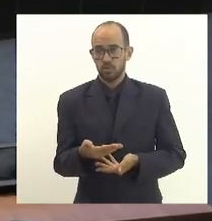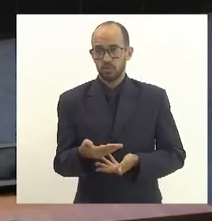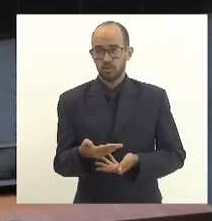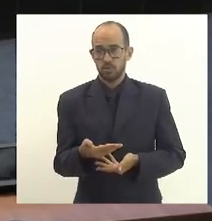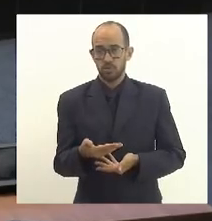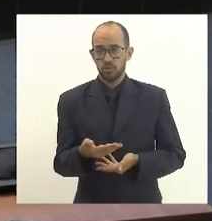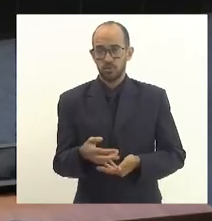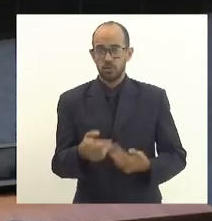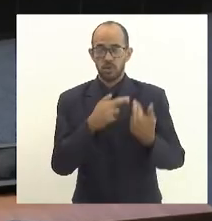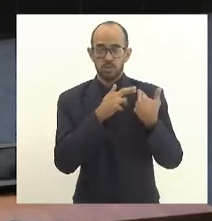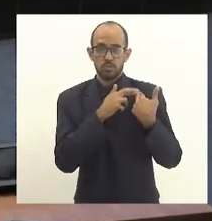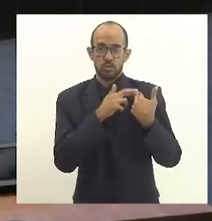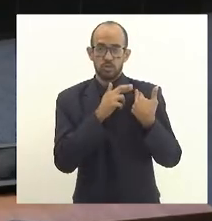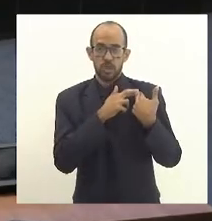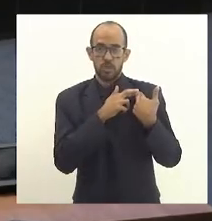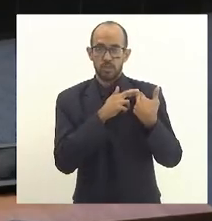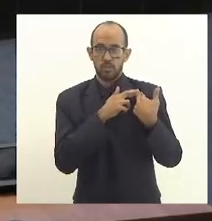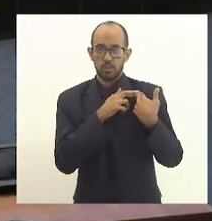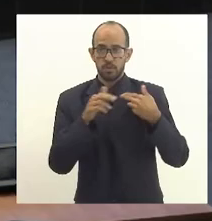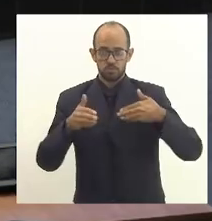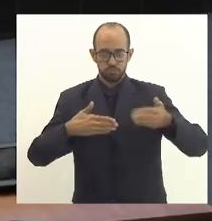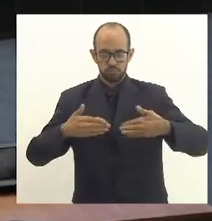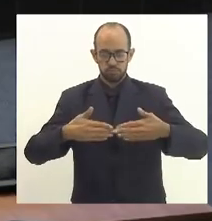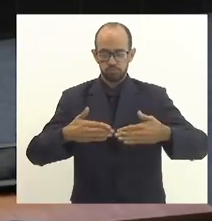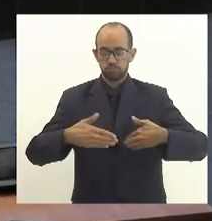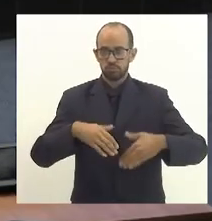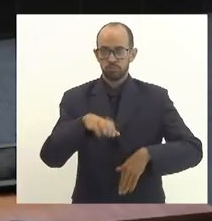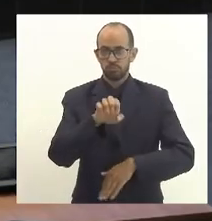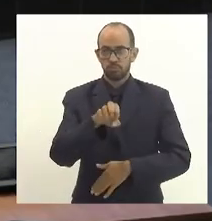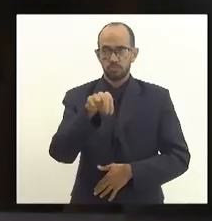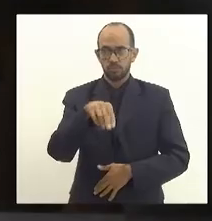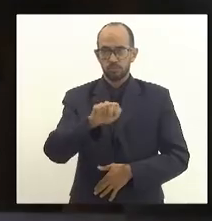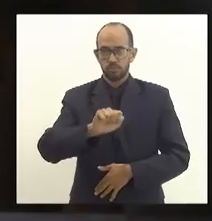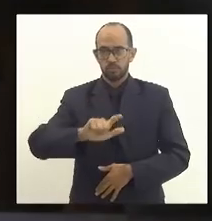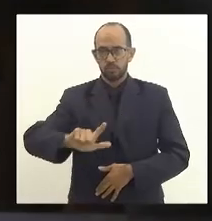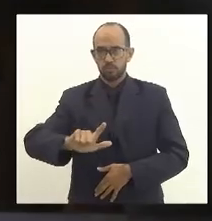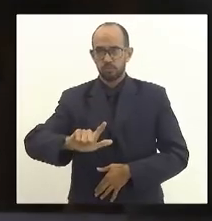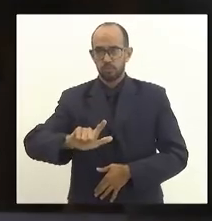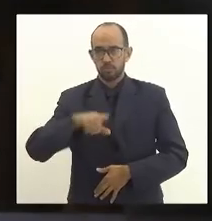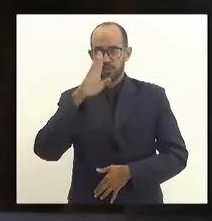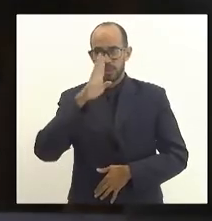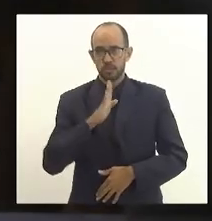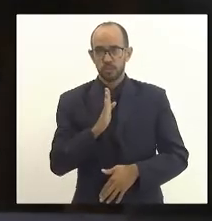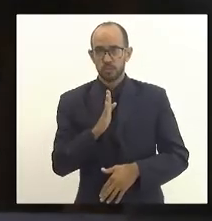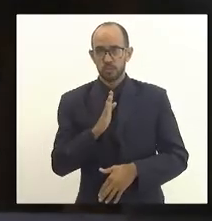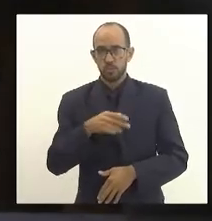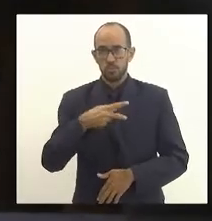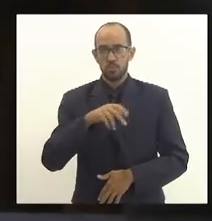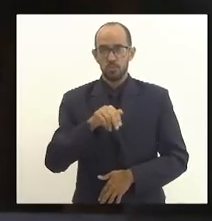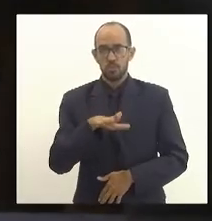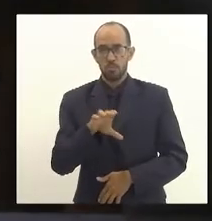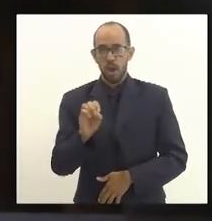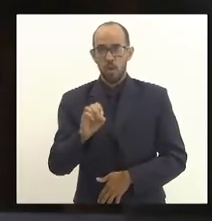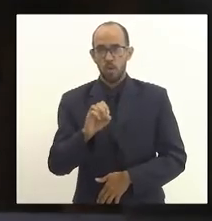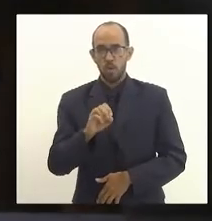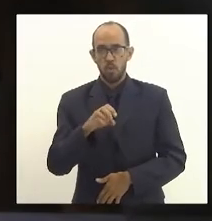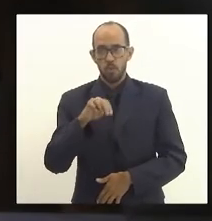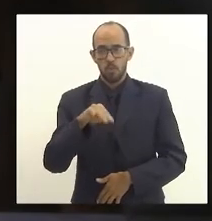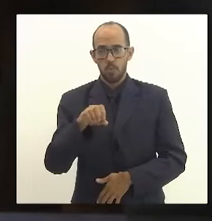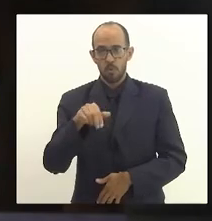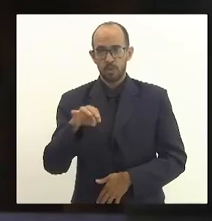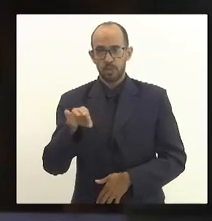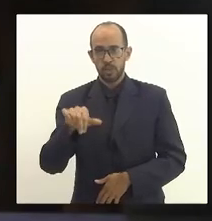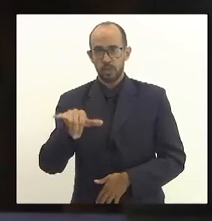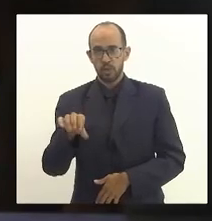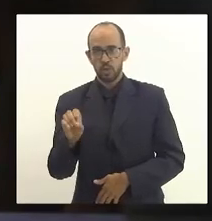agora o responsável pela área de operações comerciais da Enel no Brasil, senhor Paulo Monteiro, que vai falar sobre como a empresa está